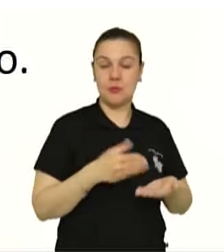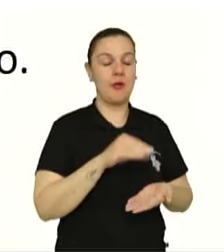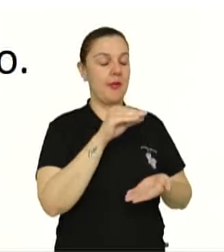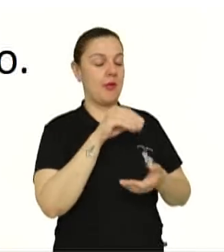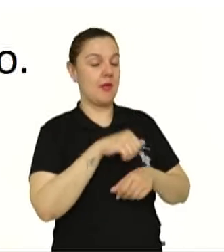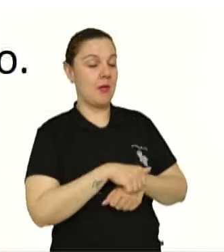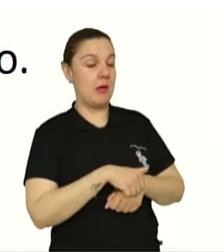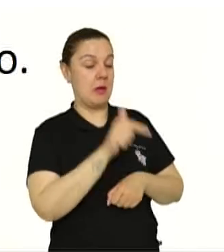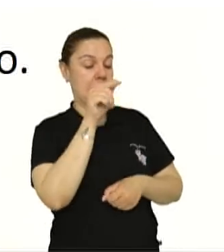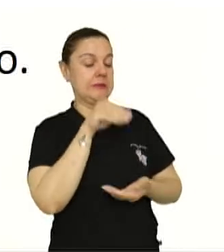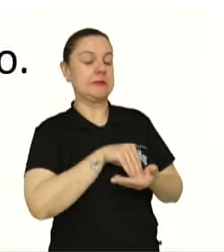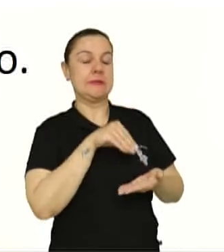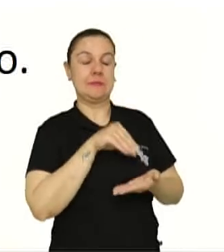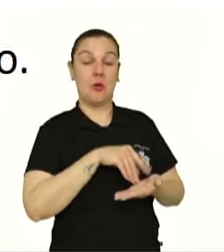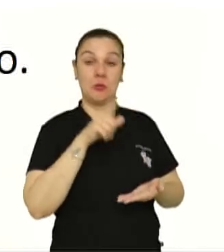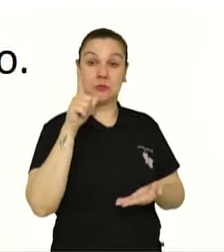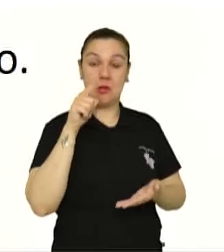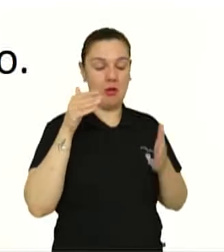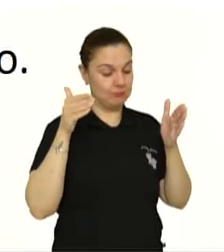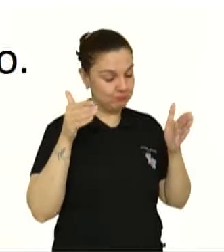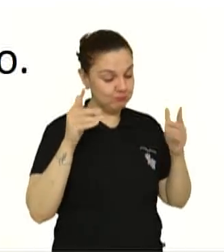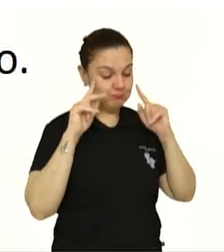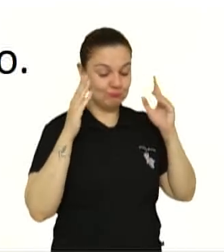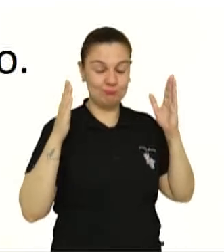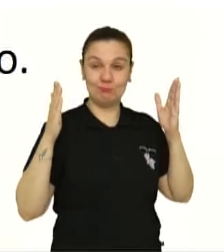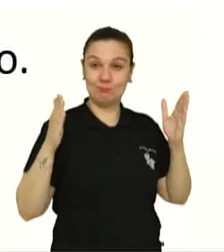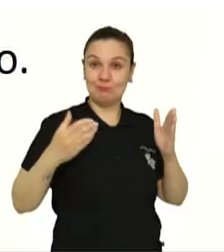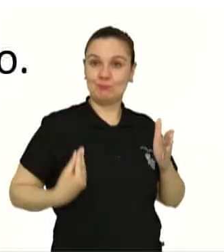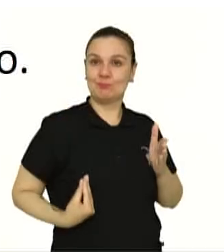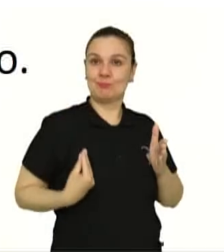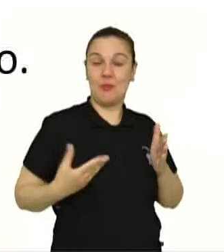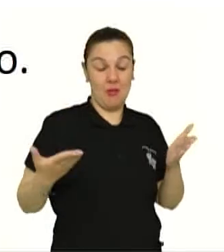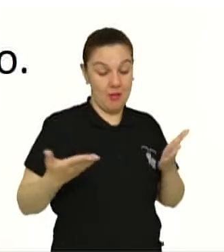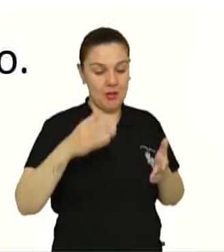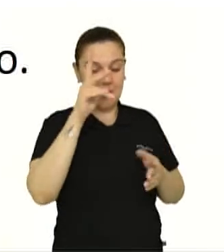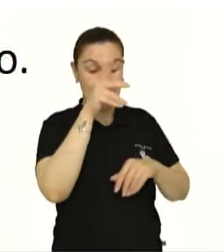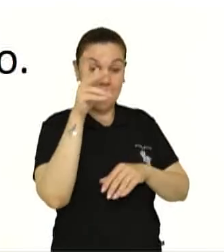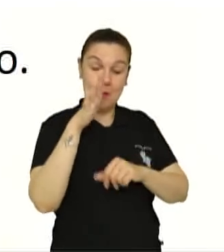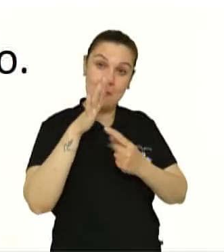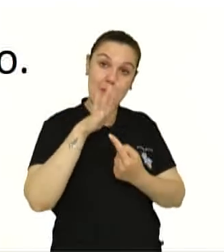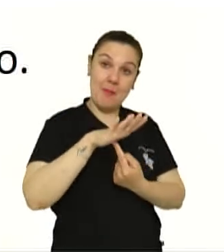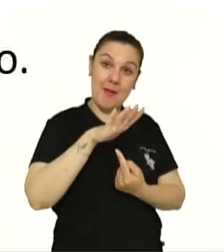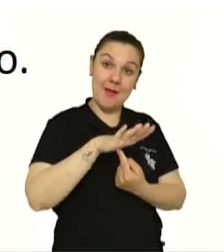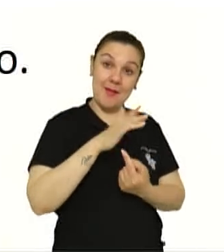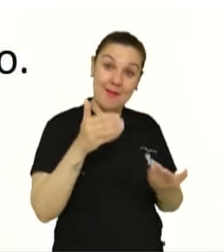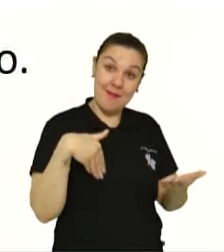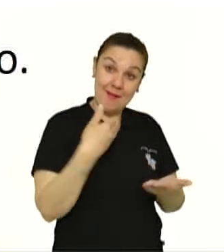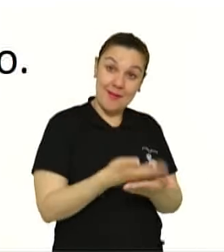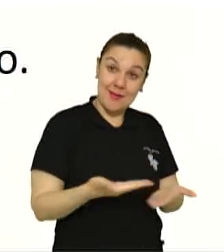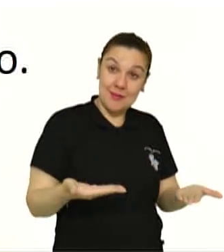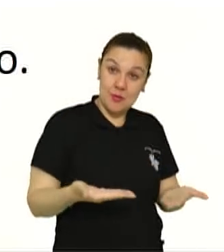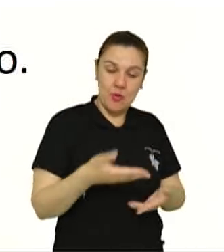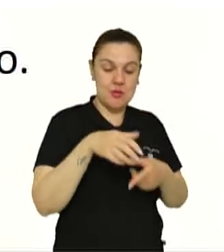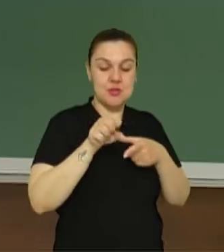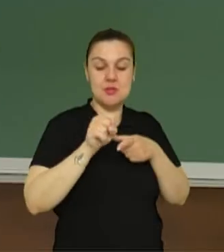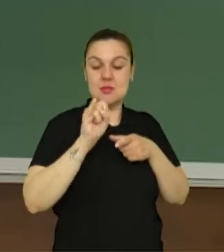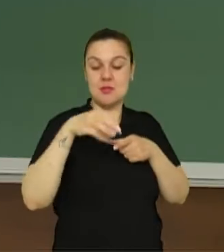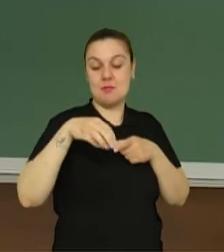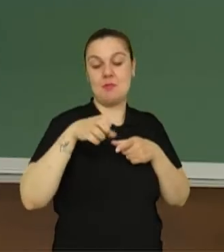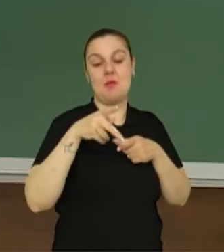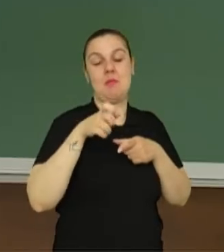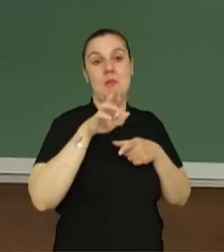A maior crise hídrica da história recente do Paraná, registrado pelo